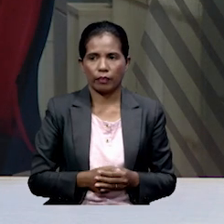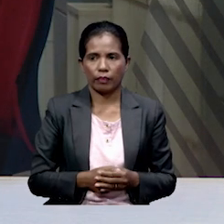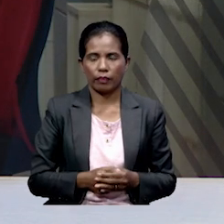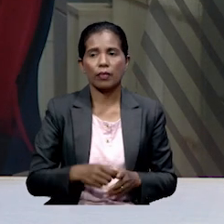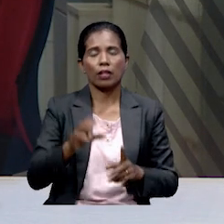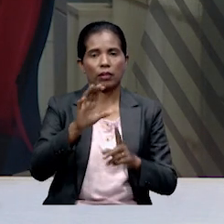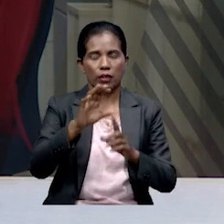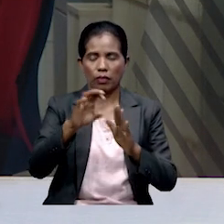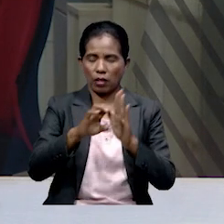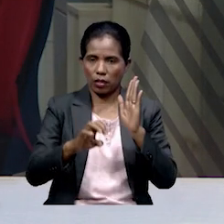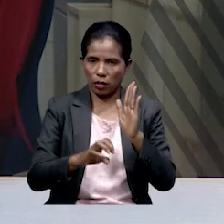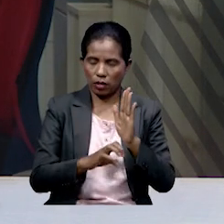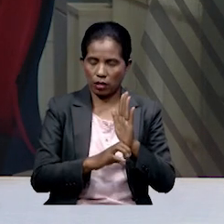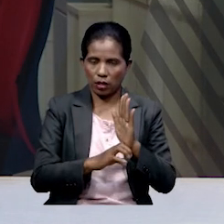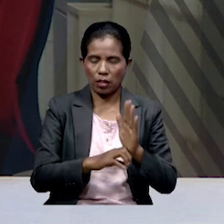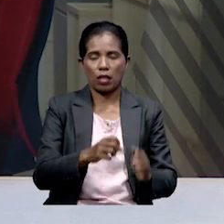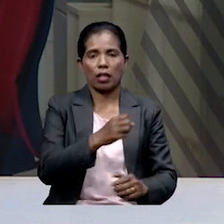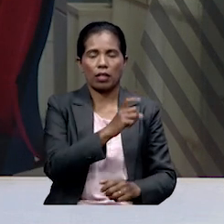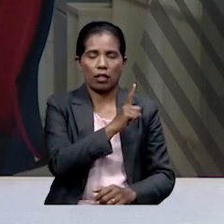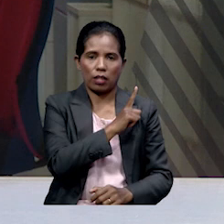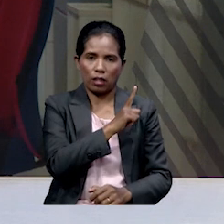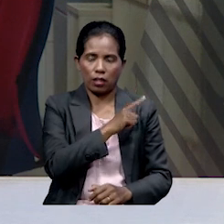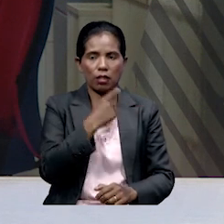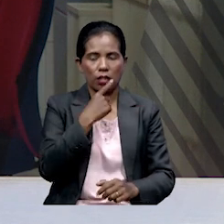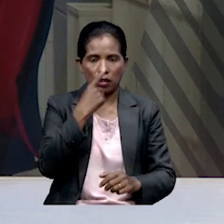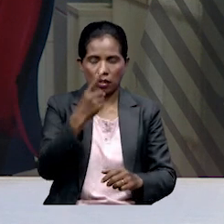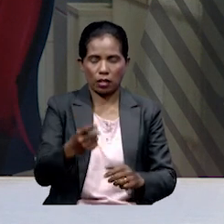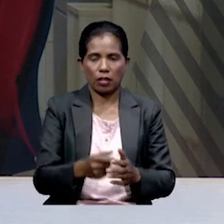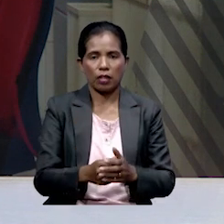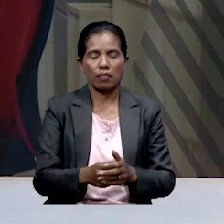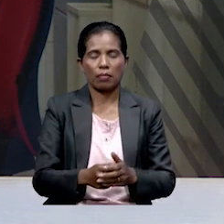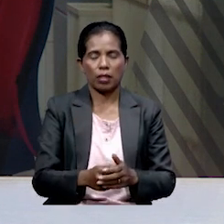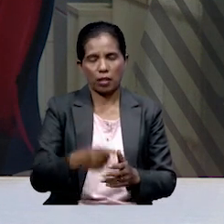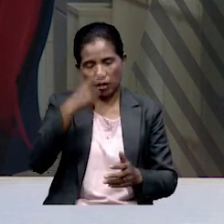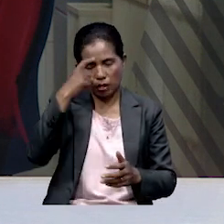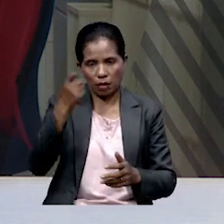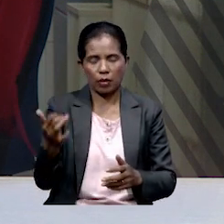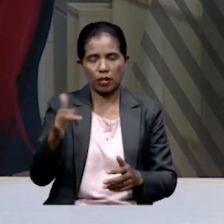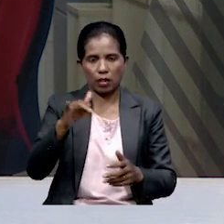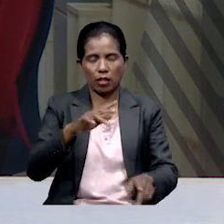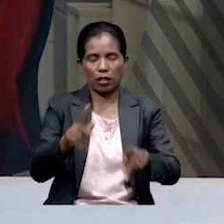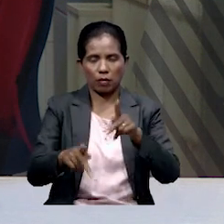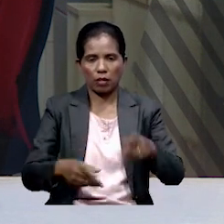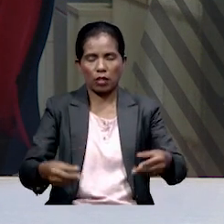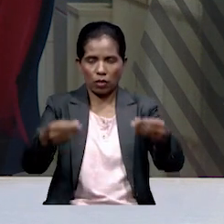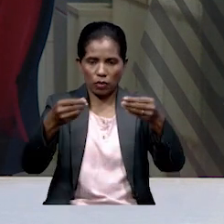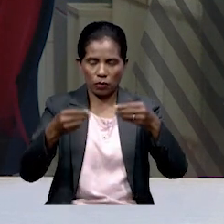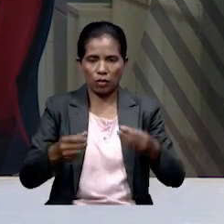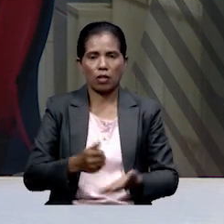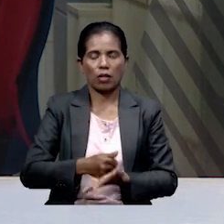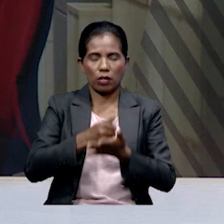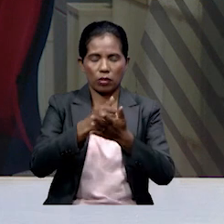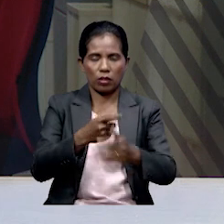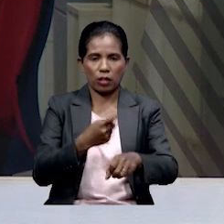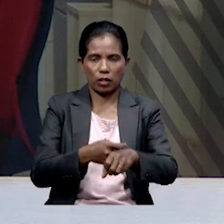Chefe Estado-Maior General F.E. Fretelli agradece ao General Naintolu, tamba sira ne povo for solidariedade e ao